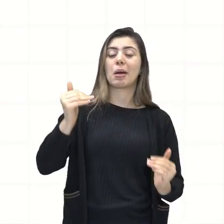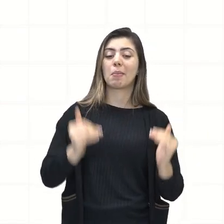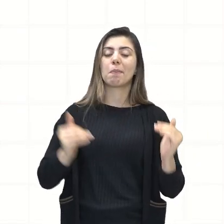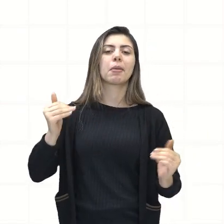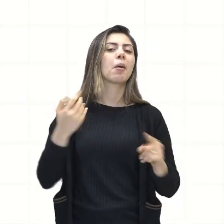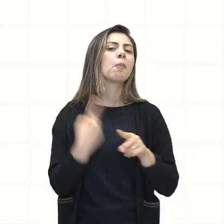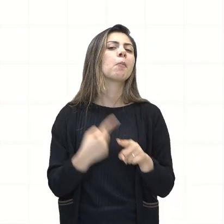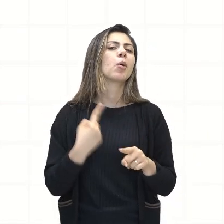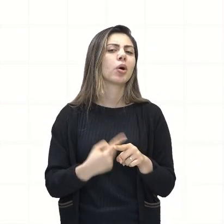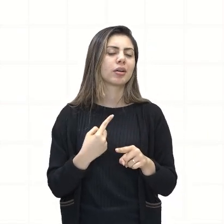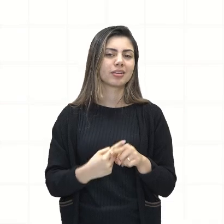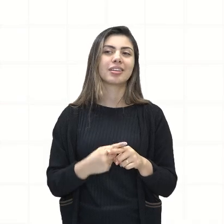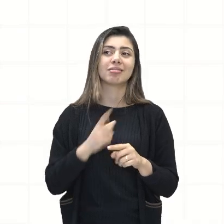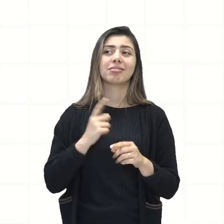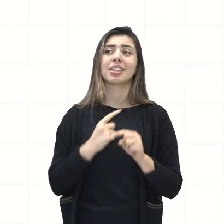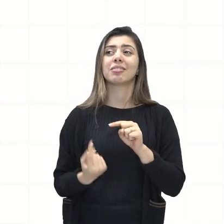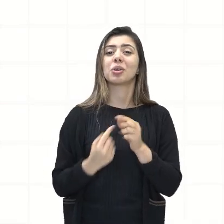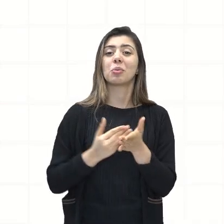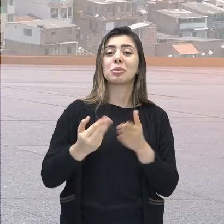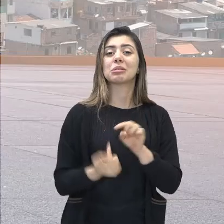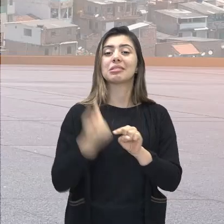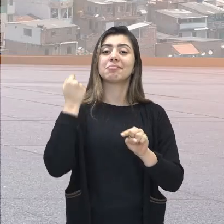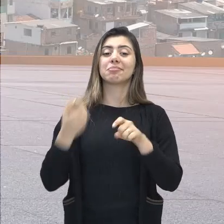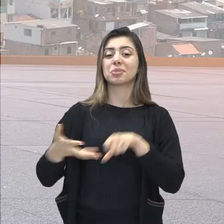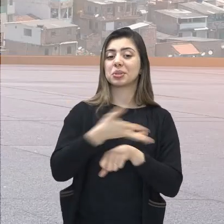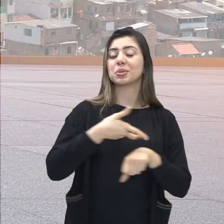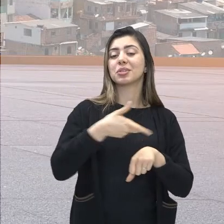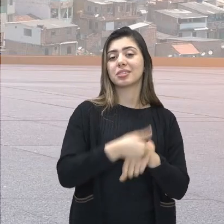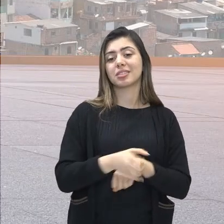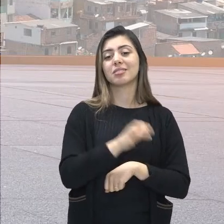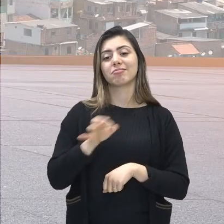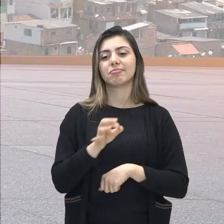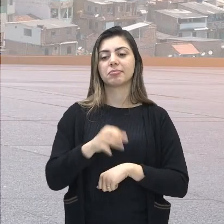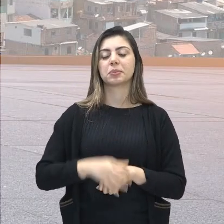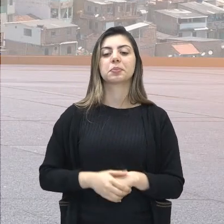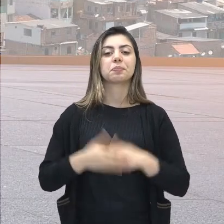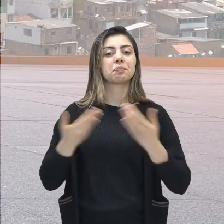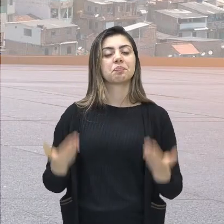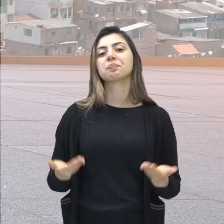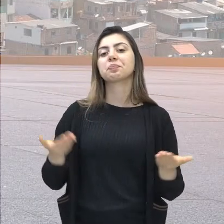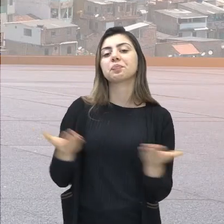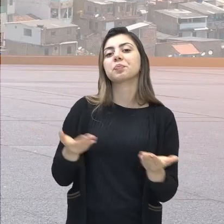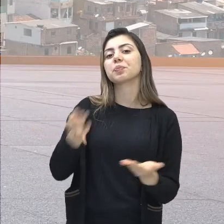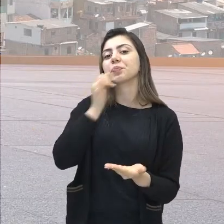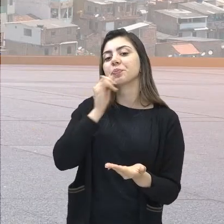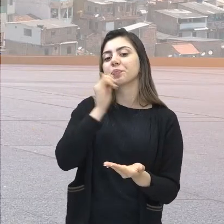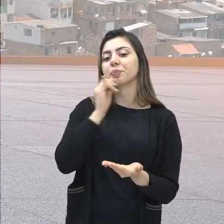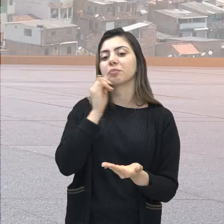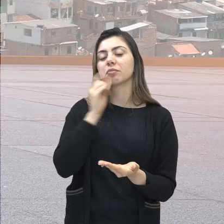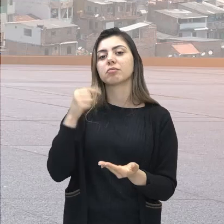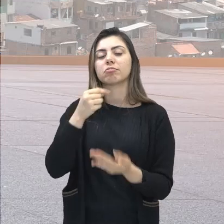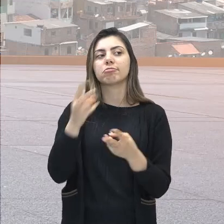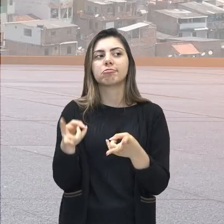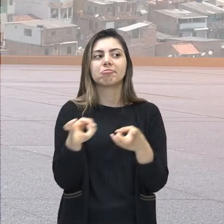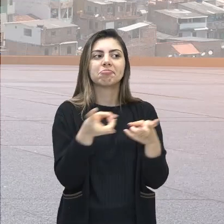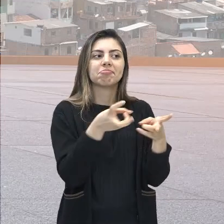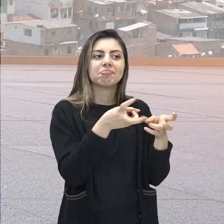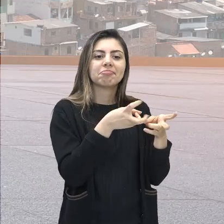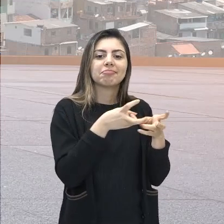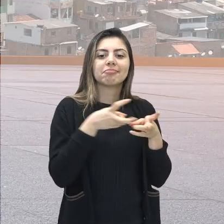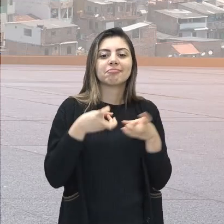elas são herança desse processo de colonização, certo? Então hoje, por exemplo, isso é materializado